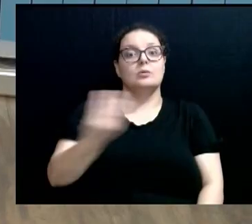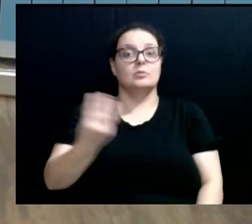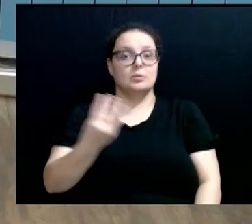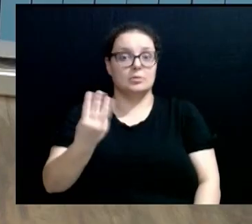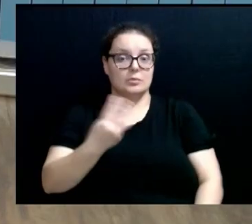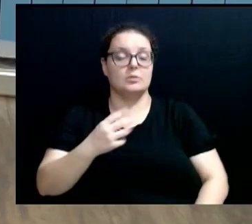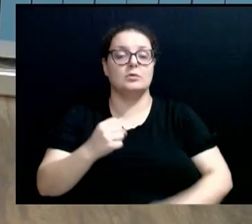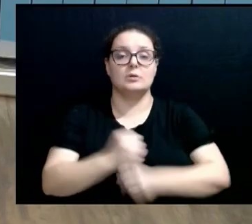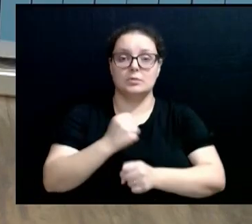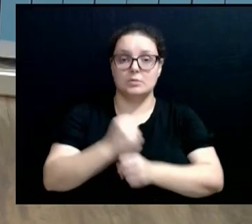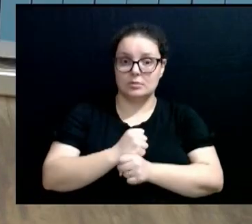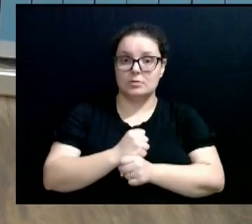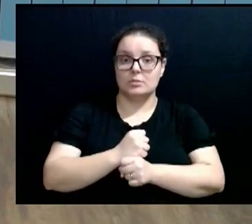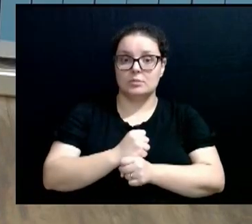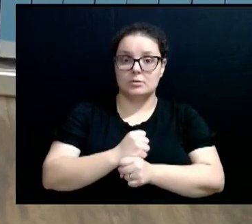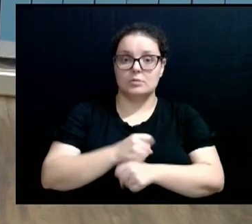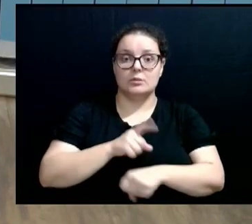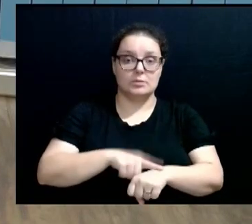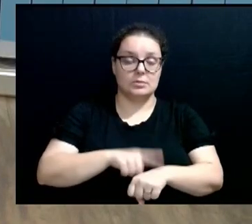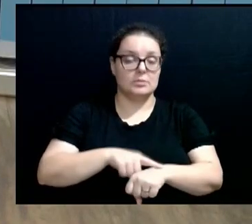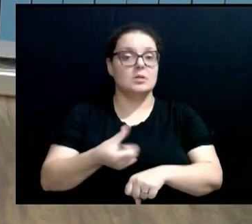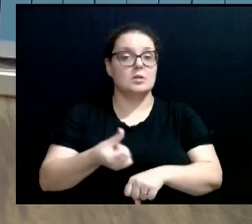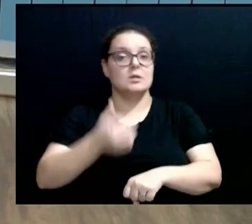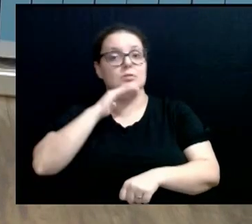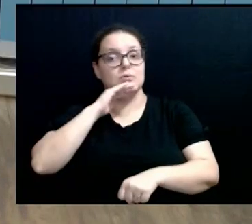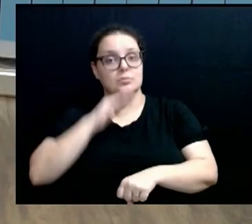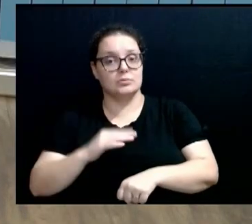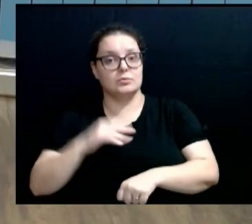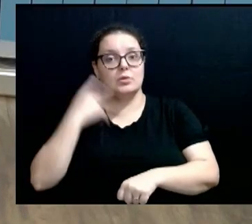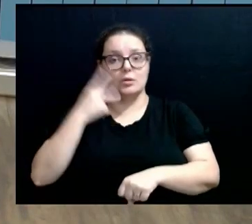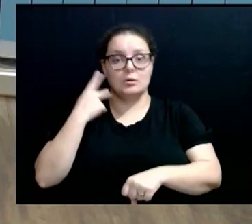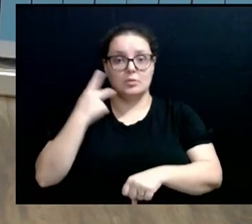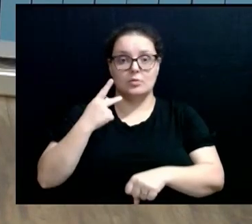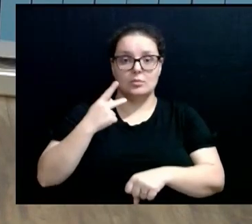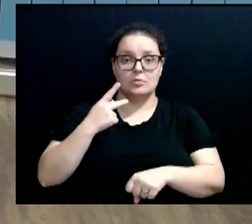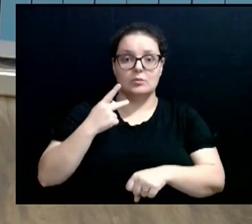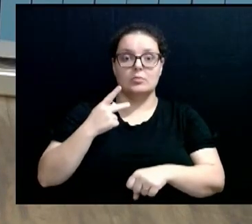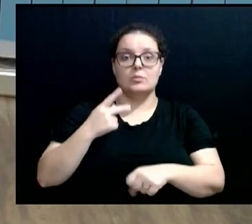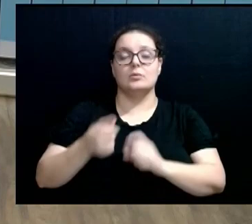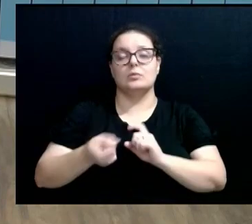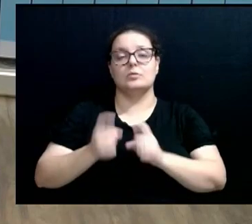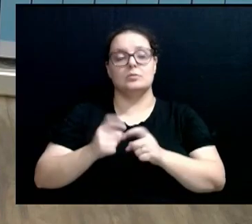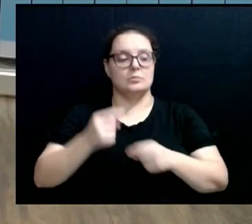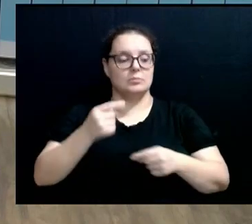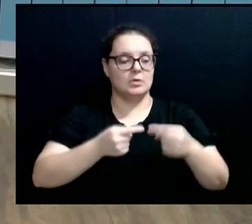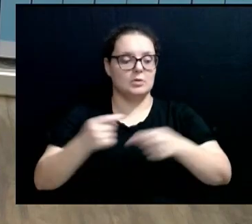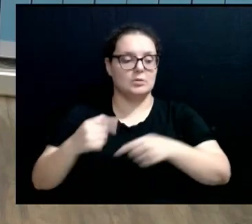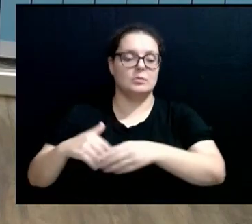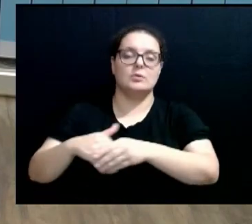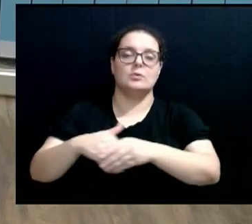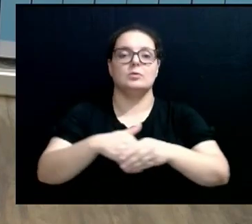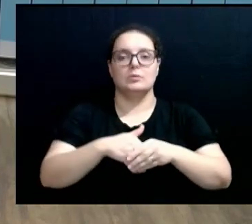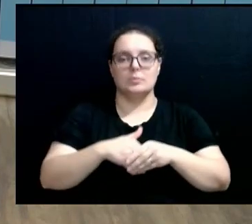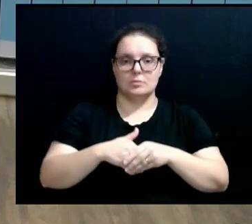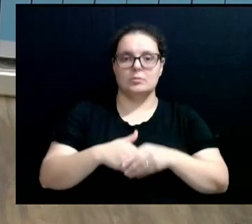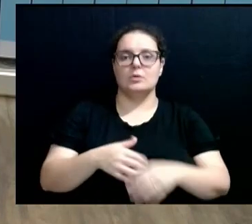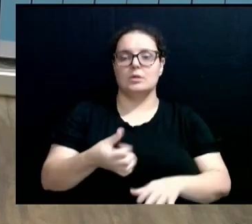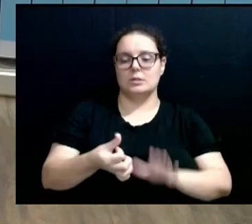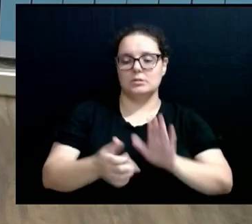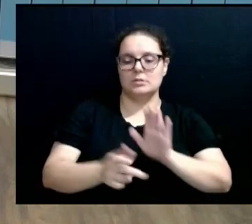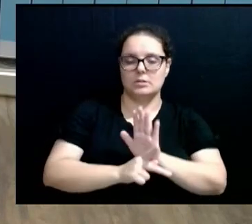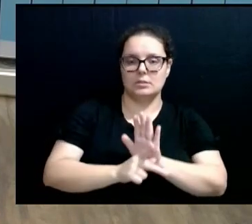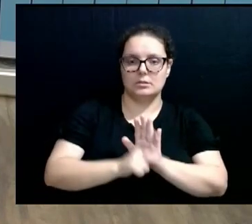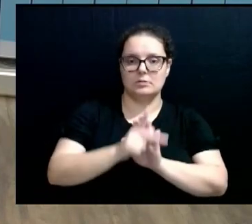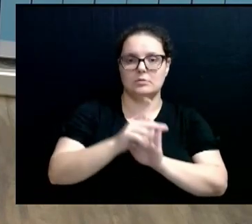A partir das 6 horas da tarde, os vereadores vão se reunir para discutir e votar 6 projetos que estão na pauta